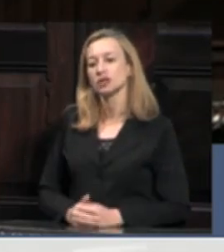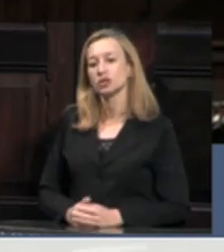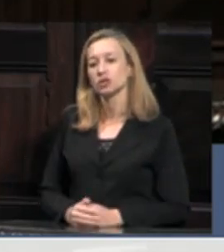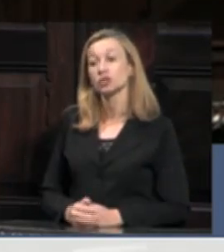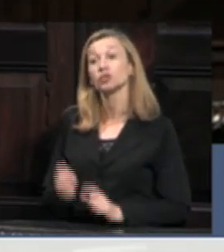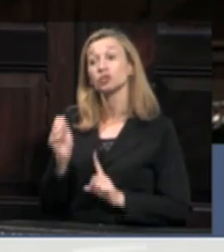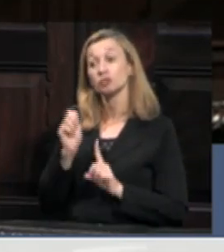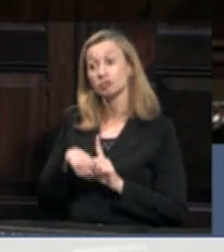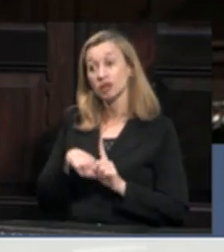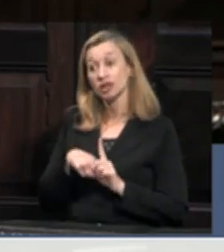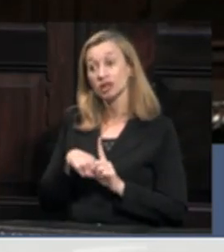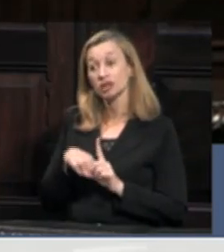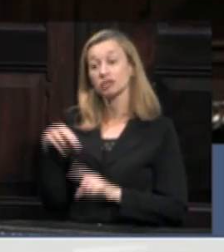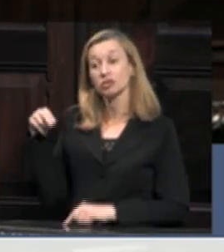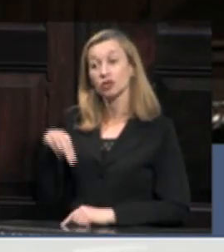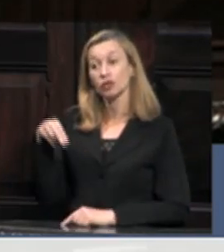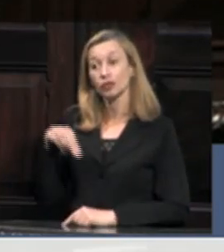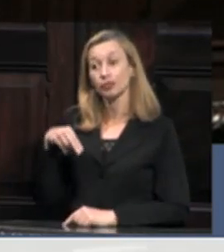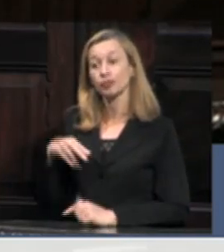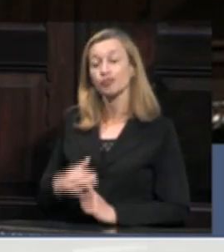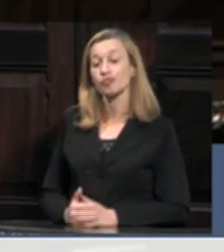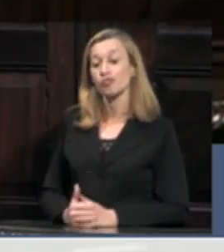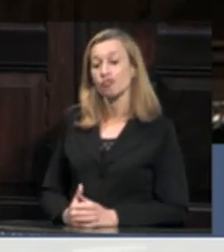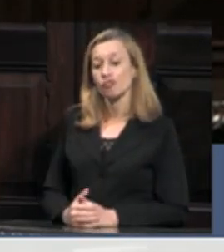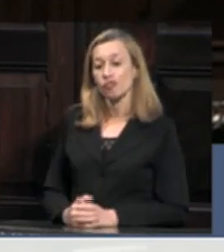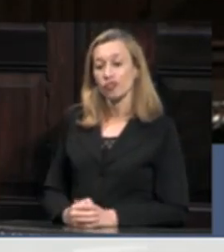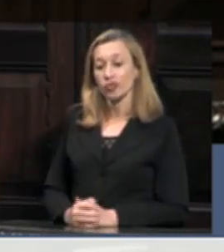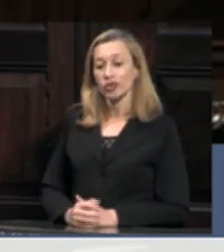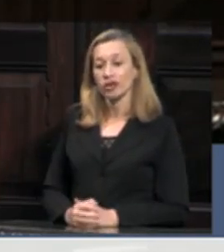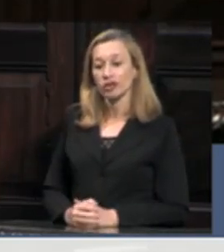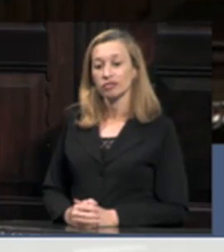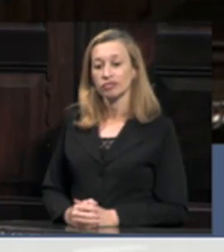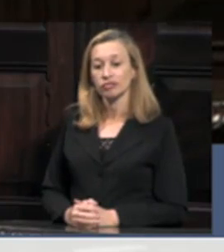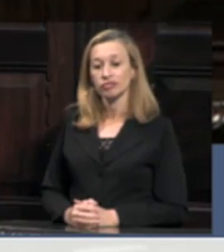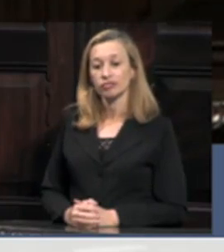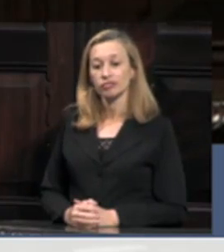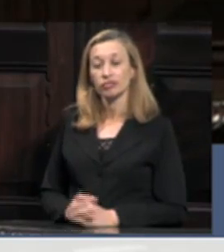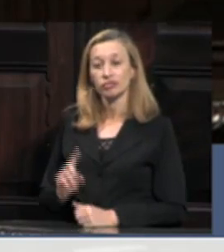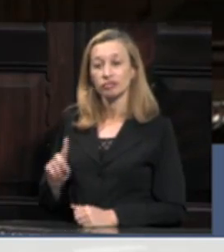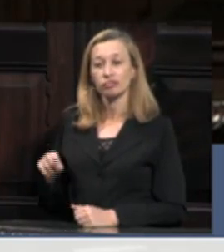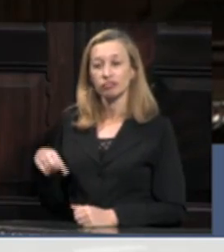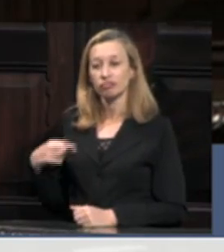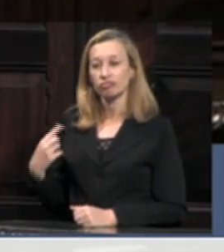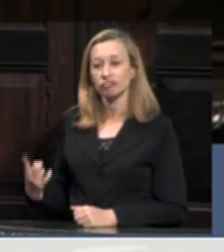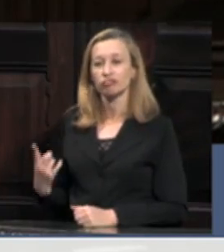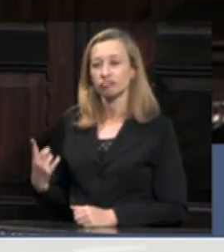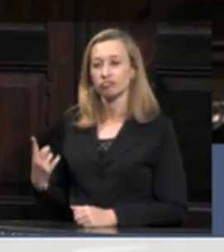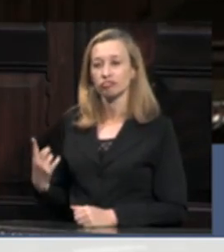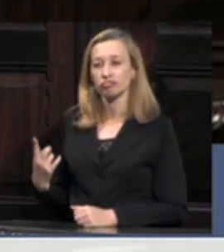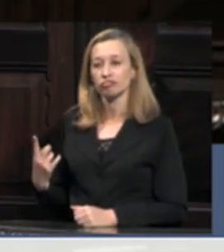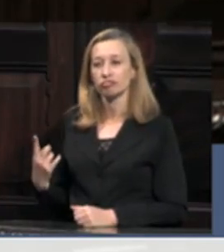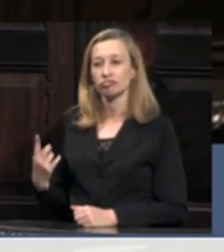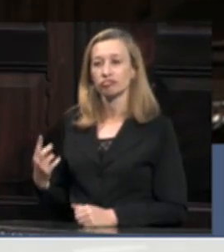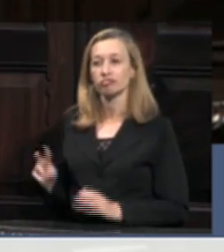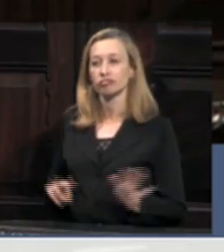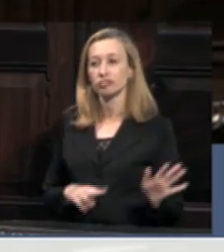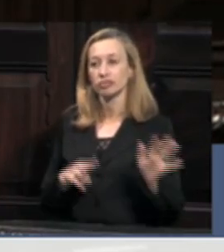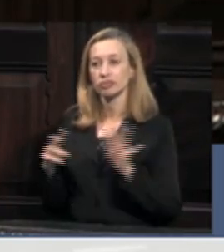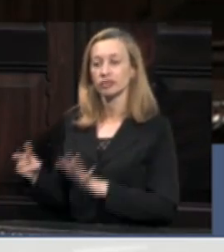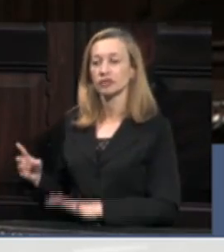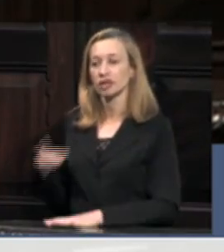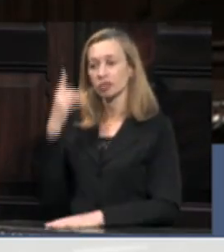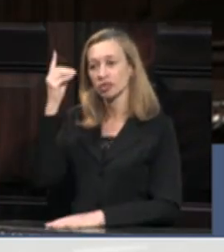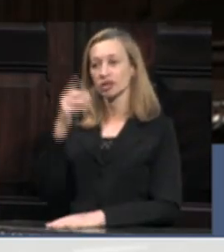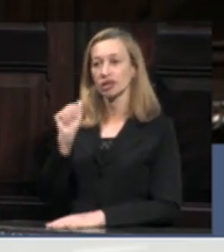do mês de novembro. A partir da semana, deputado